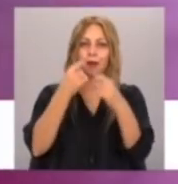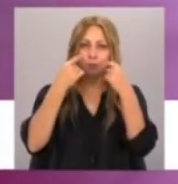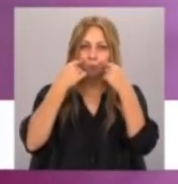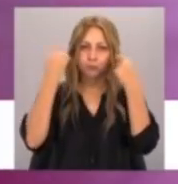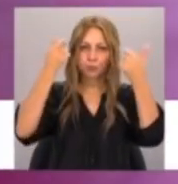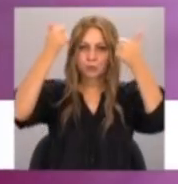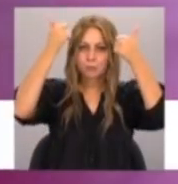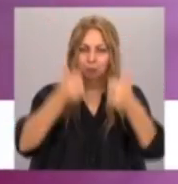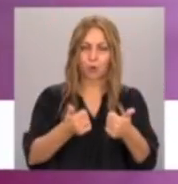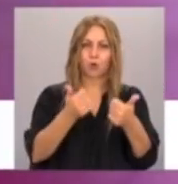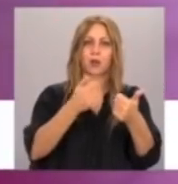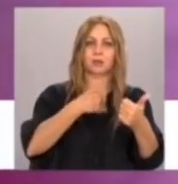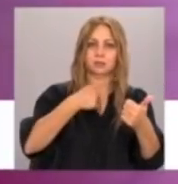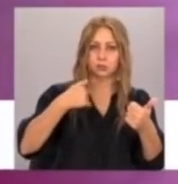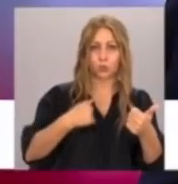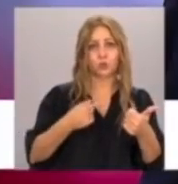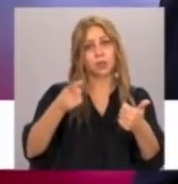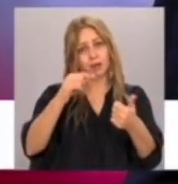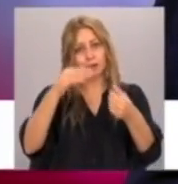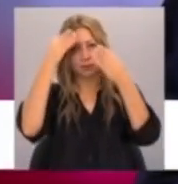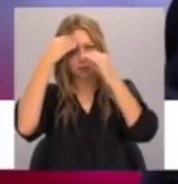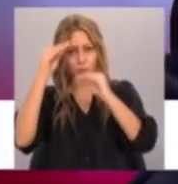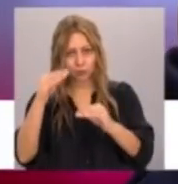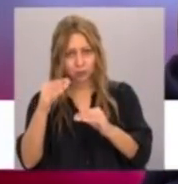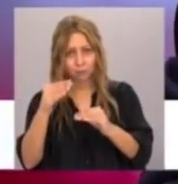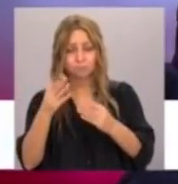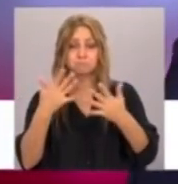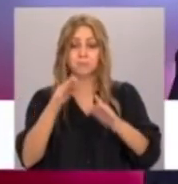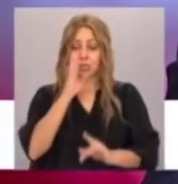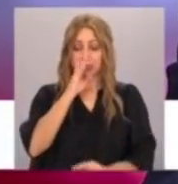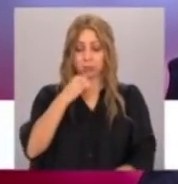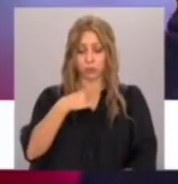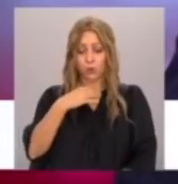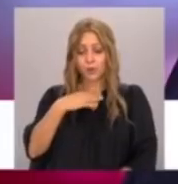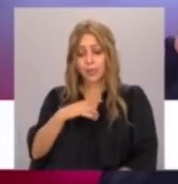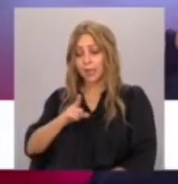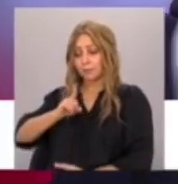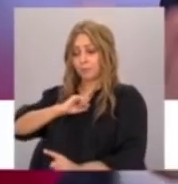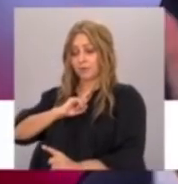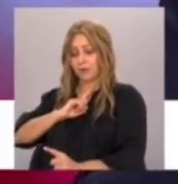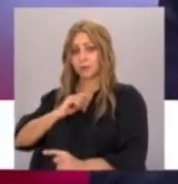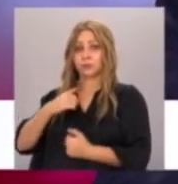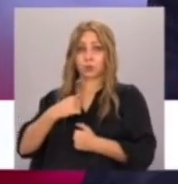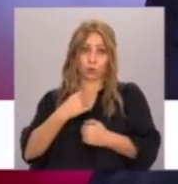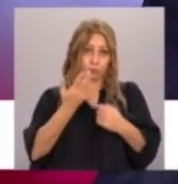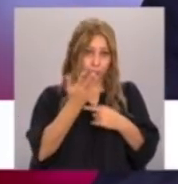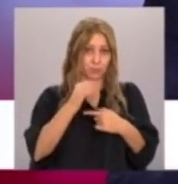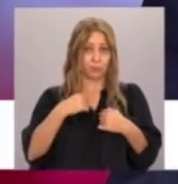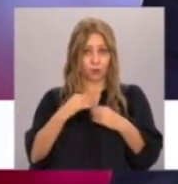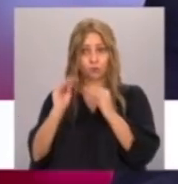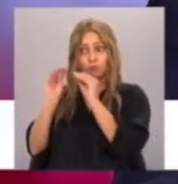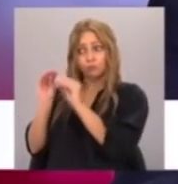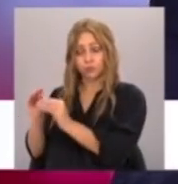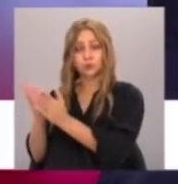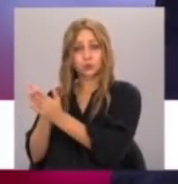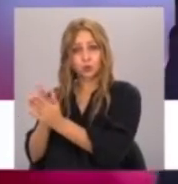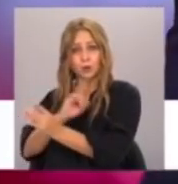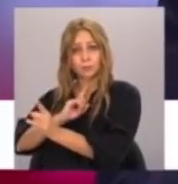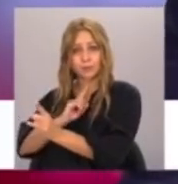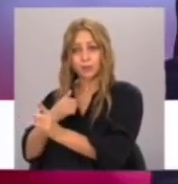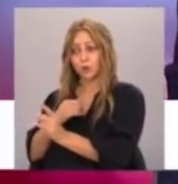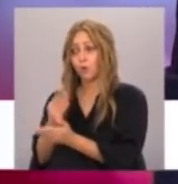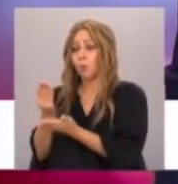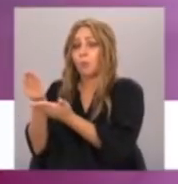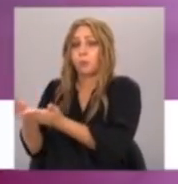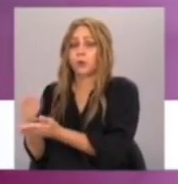de qualidade eu se quero pôr os meus filhos no privado e eu pus por exemplo eles quer por meus filhos no privado